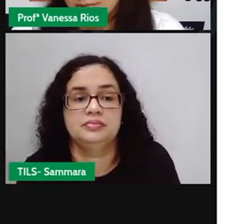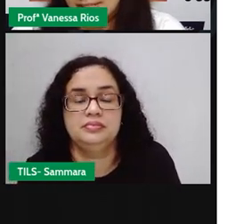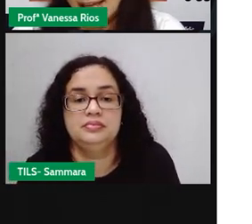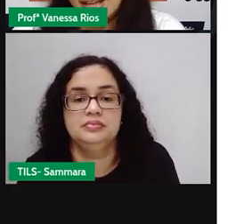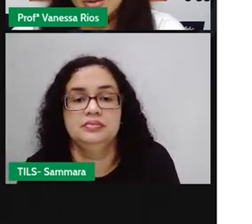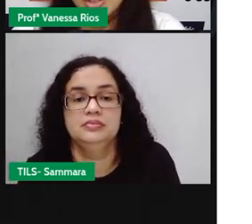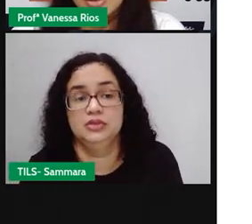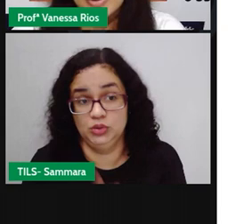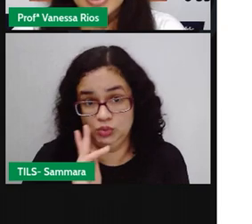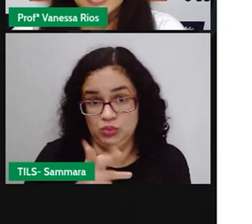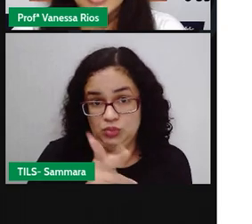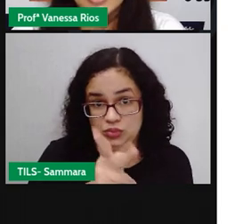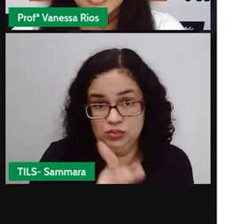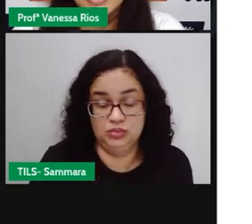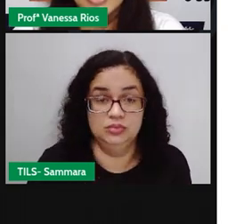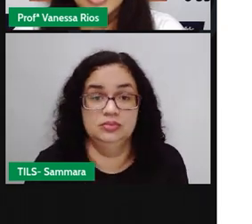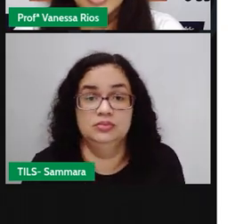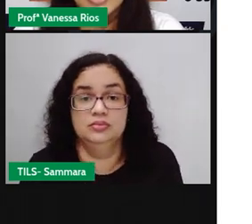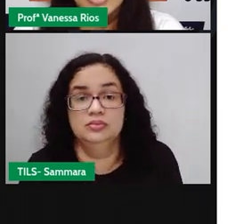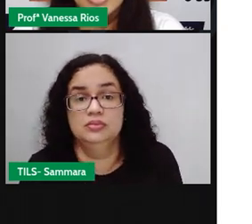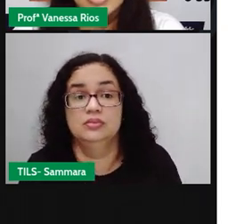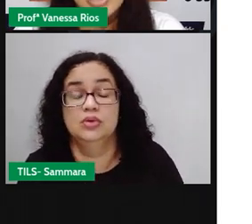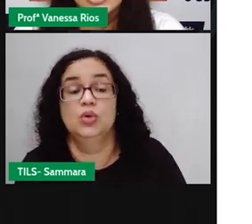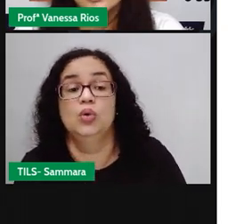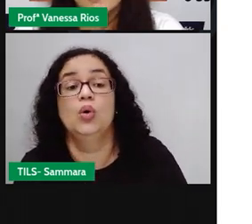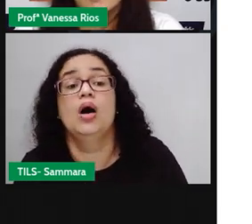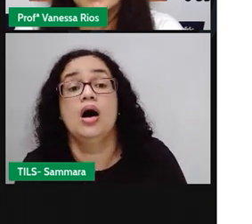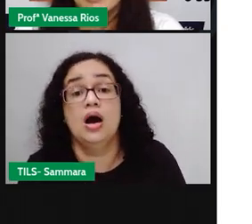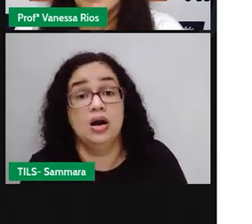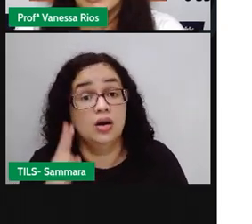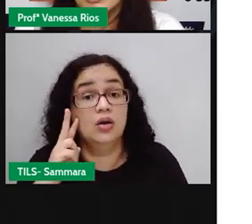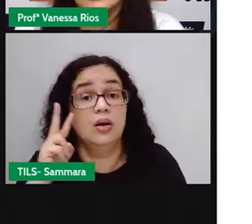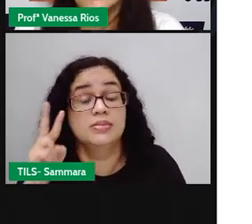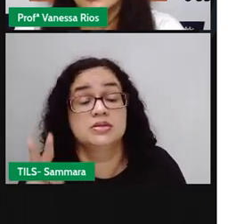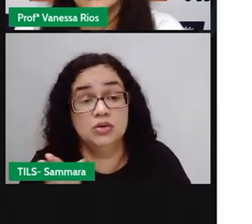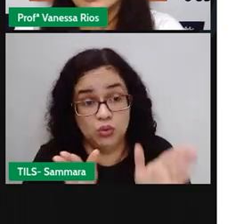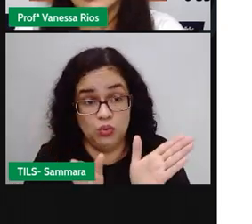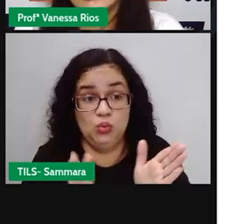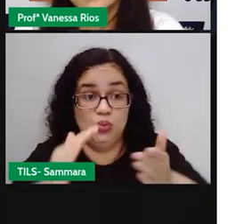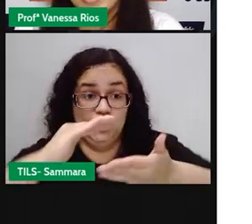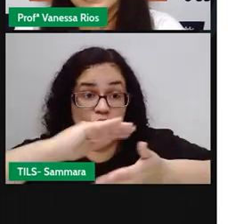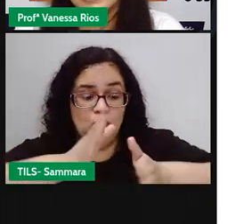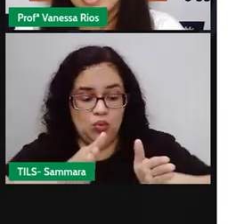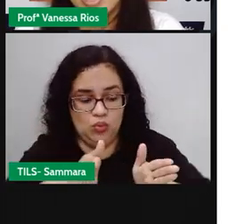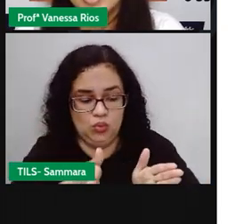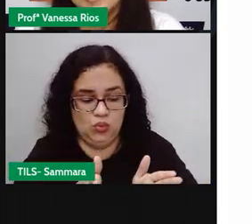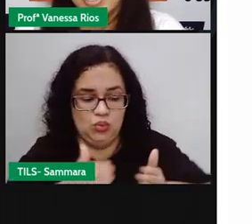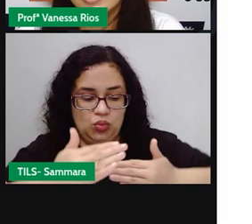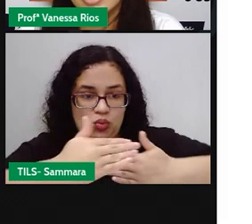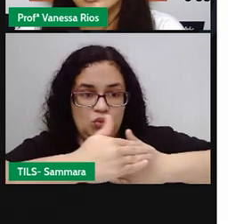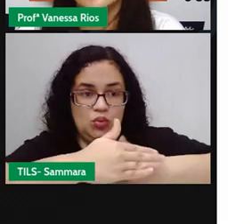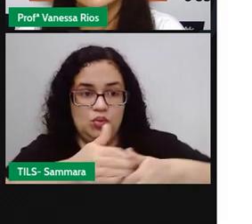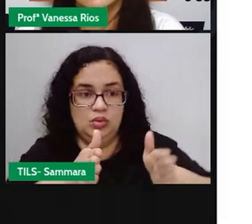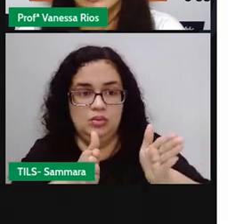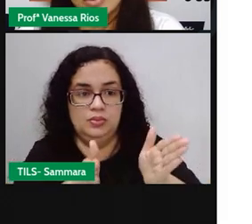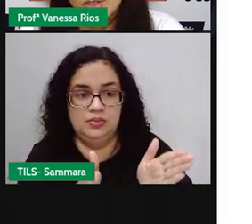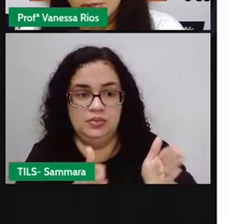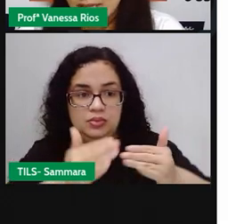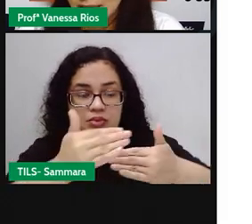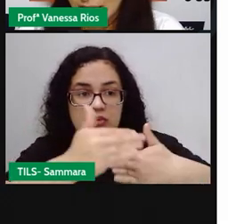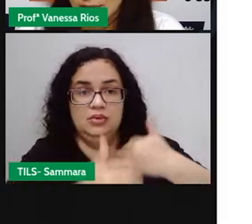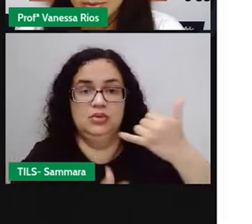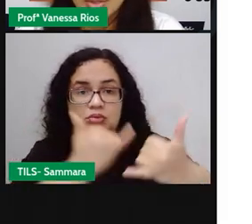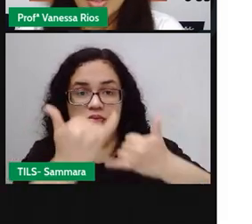Pronto, vamos lá, continuando. E a gente vai observar agora as figuras espaciais presentes